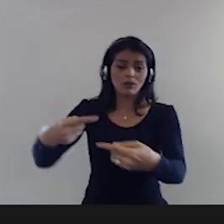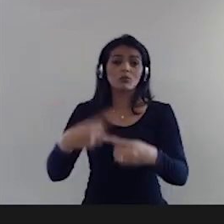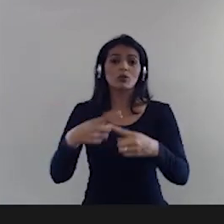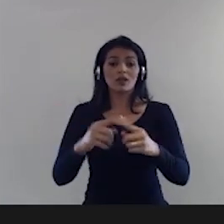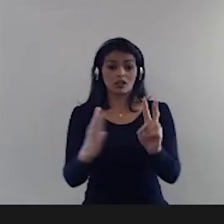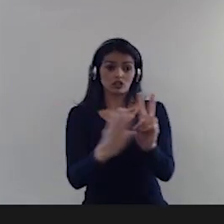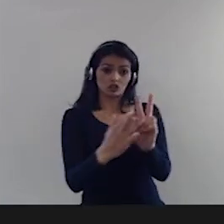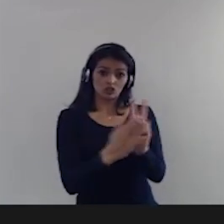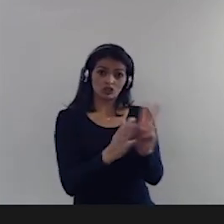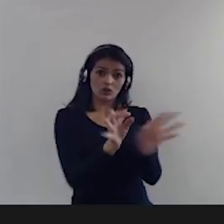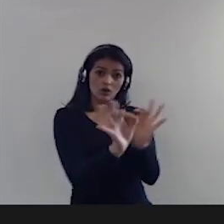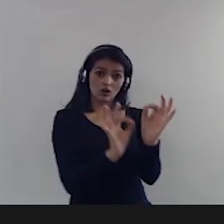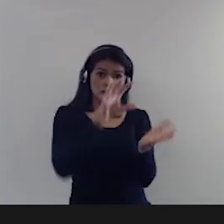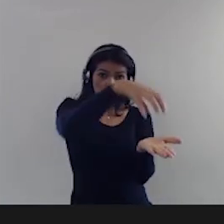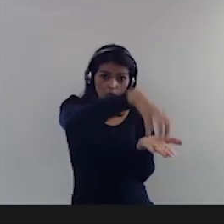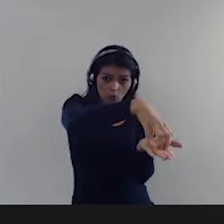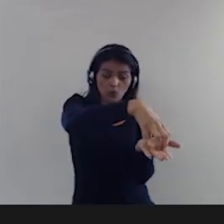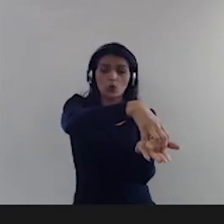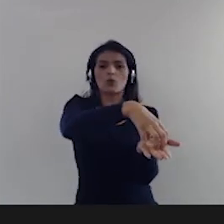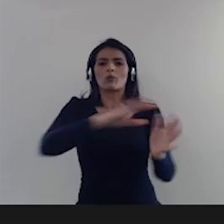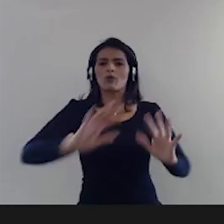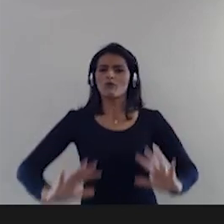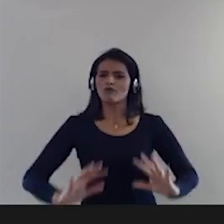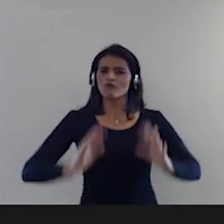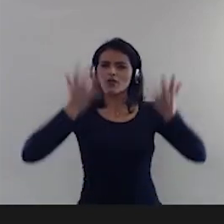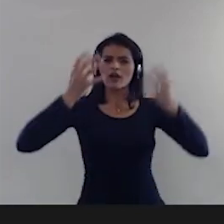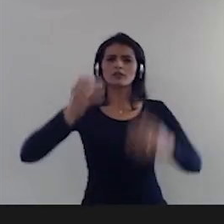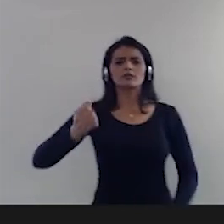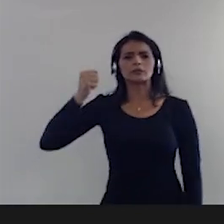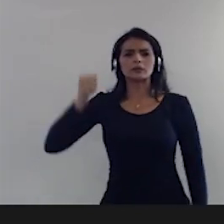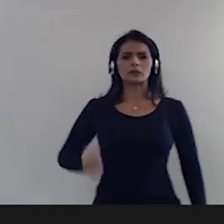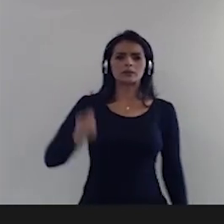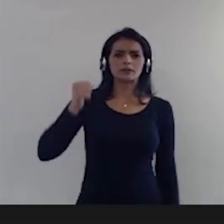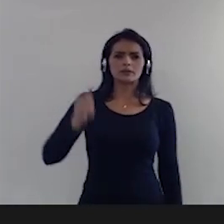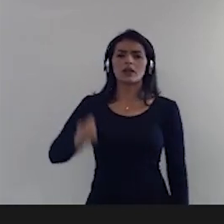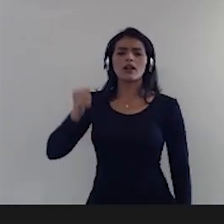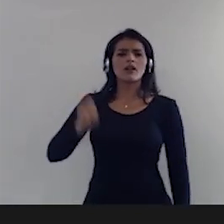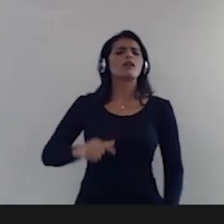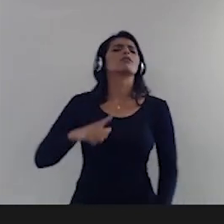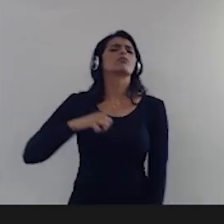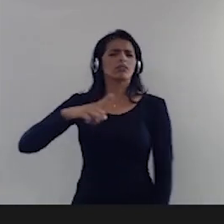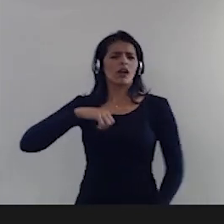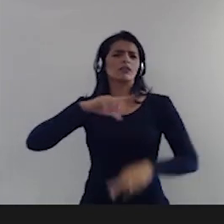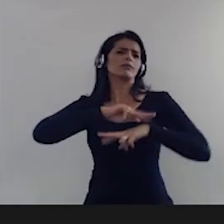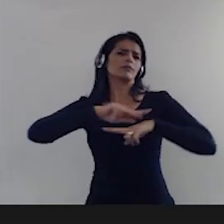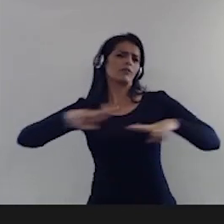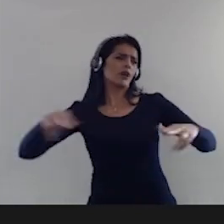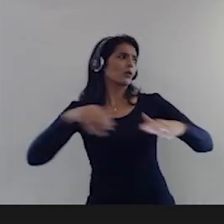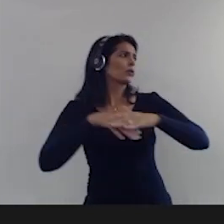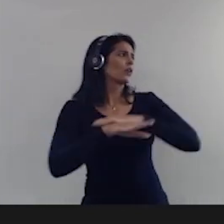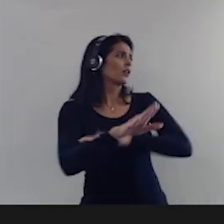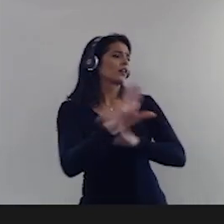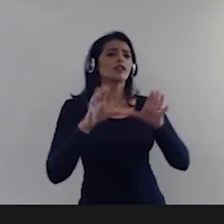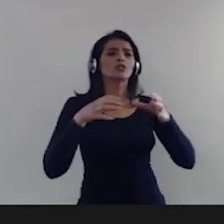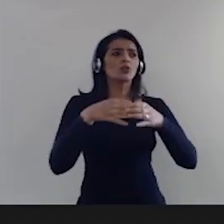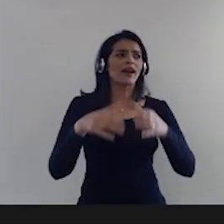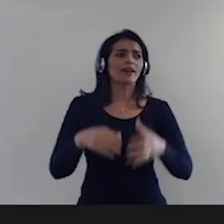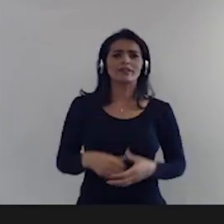se organizam em grupos, sempre em festas. Então, nesse momento de pandemia, eles passam a ter uma forma